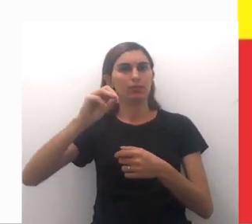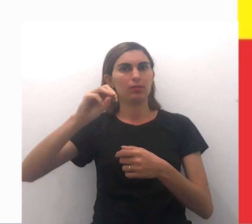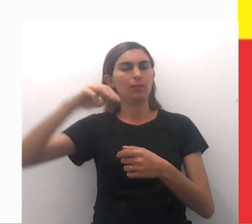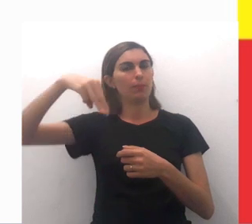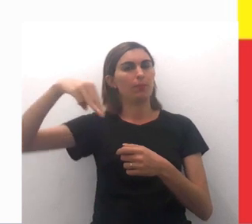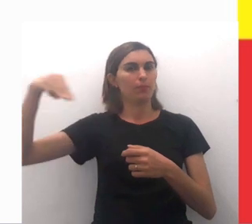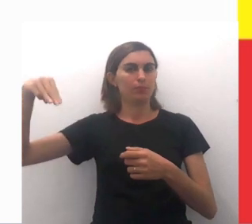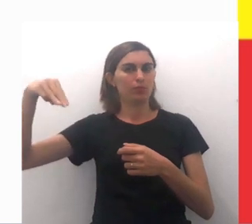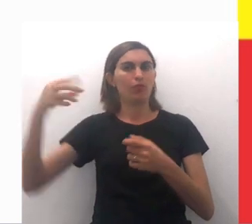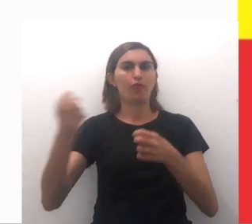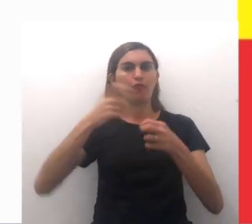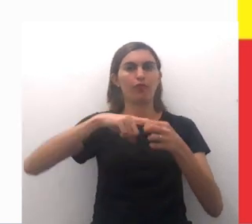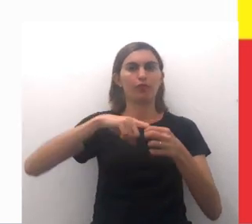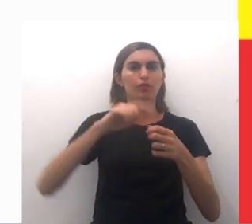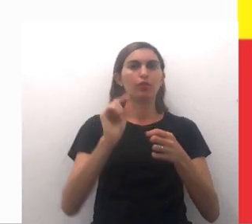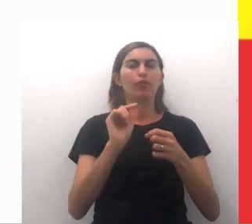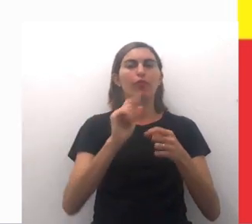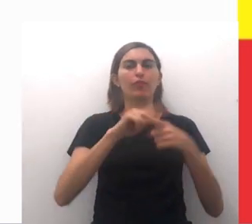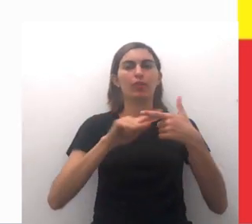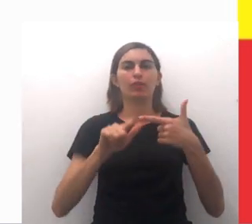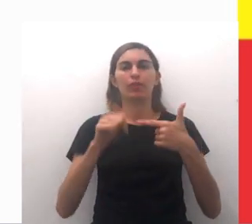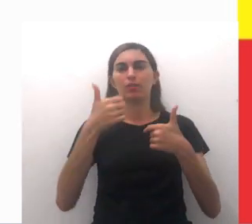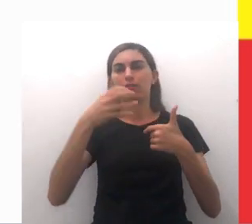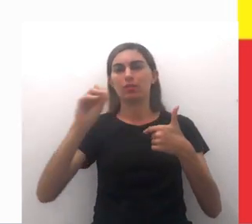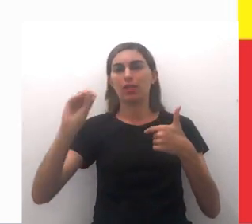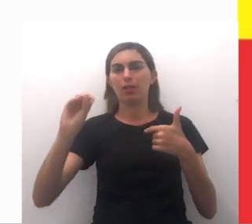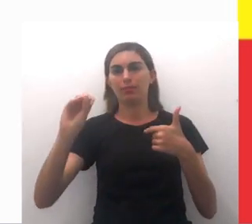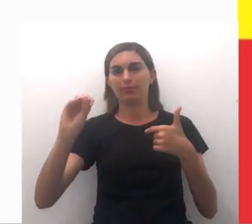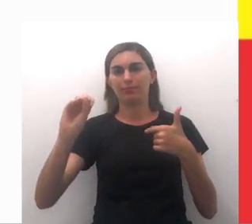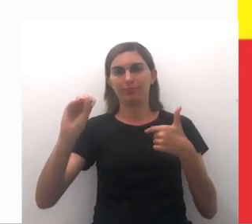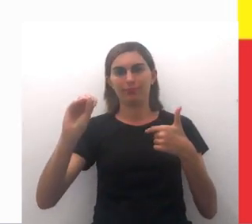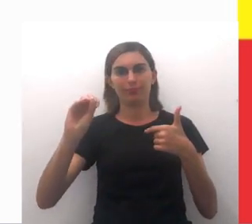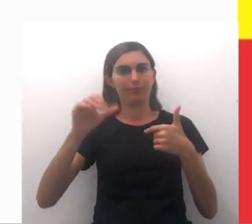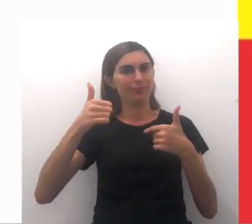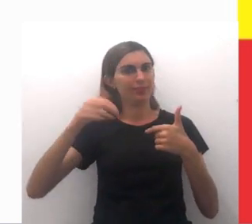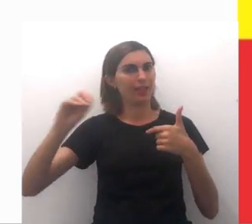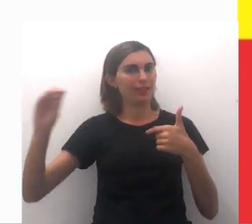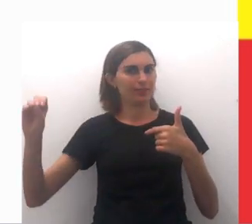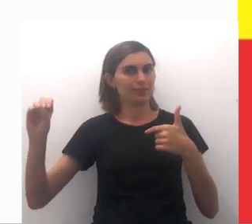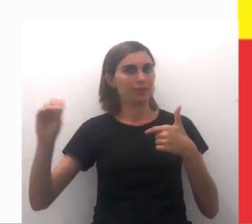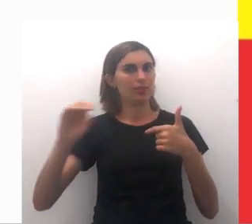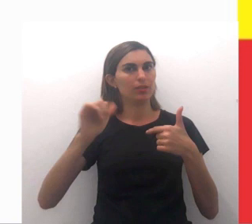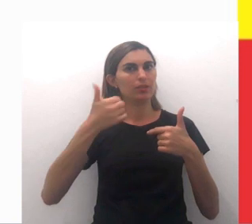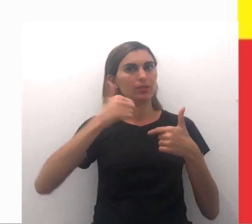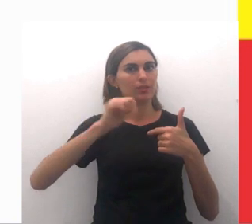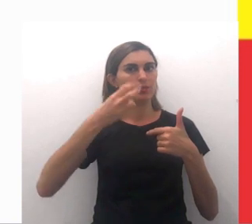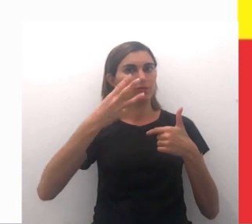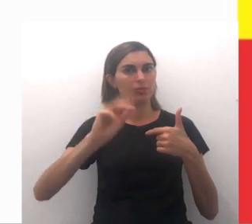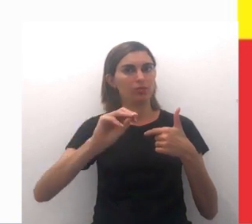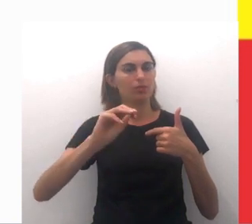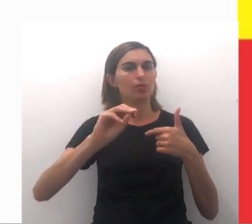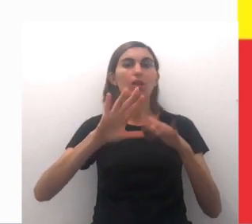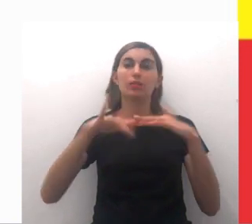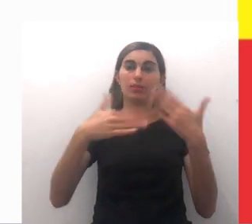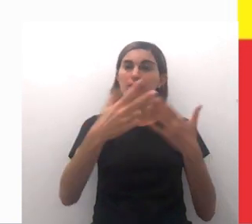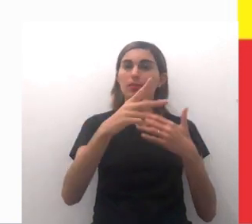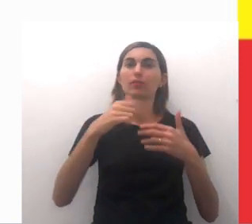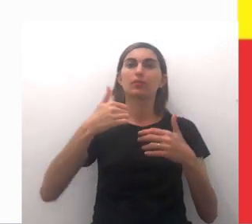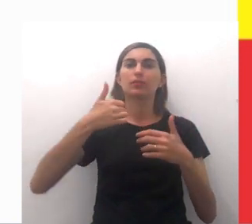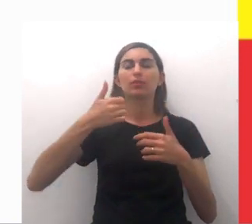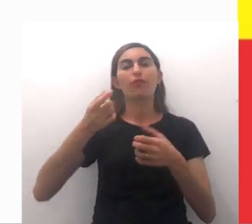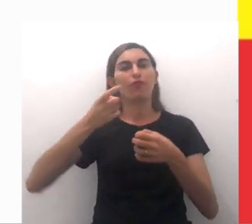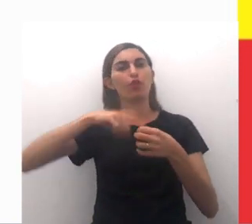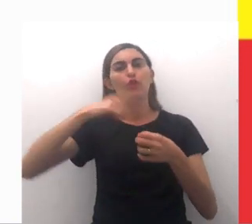milímetros. Voltando uma casa, a gente divide por 100. Então, voltando uma casa, divide por 100. Então, 130 divide por... Nesse